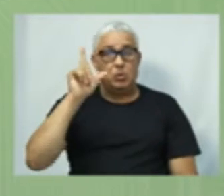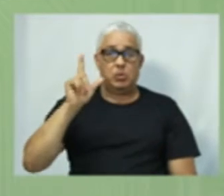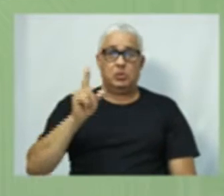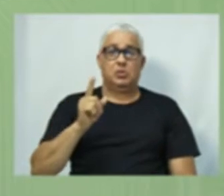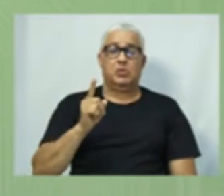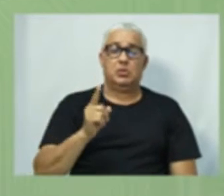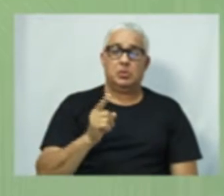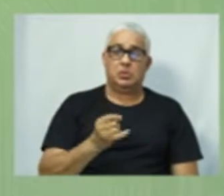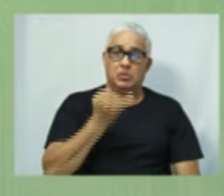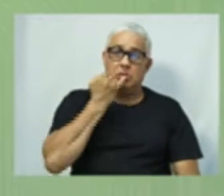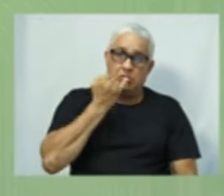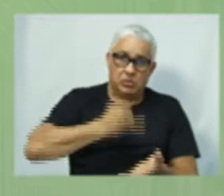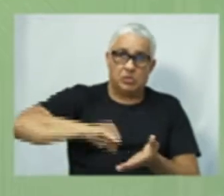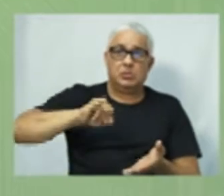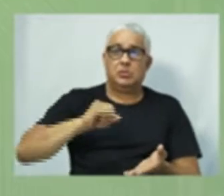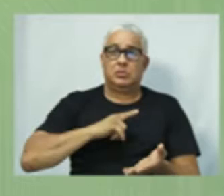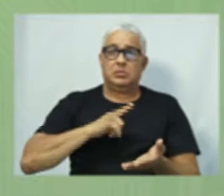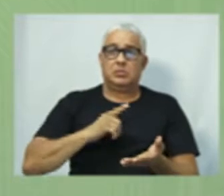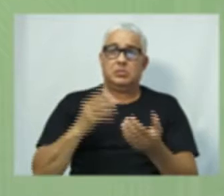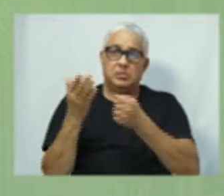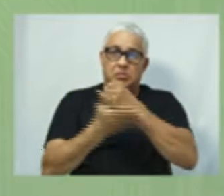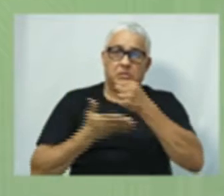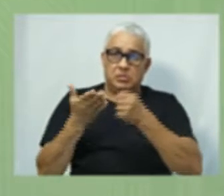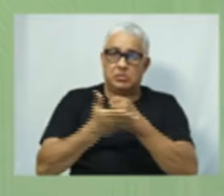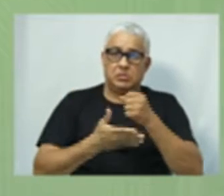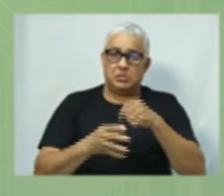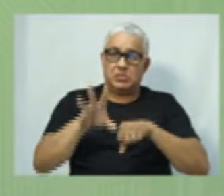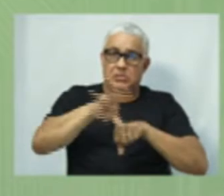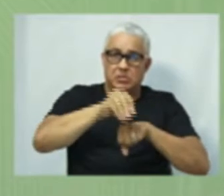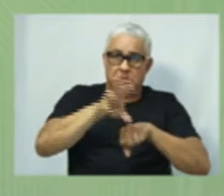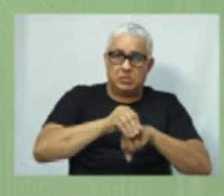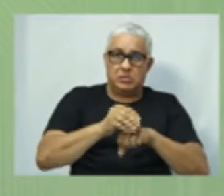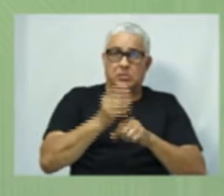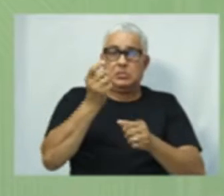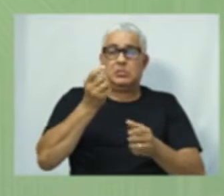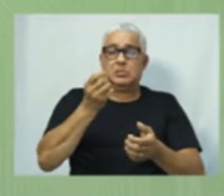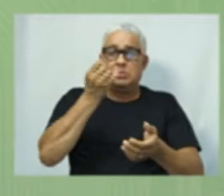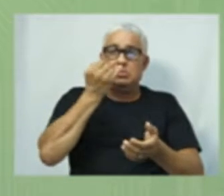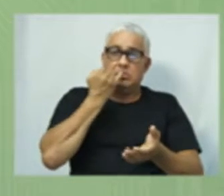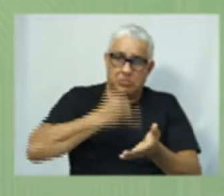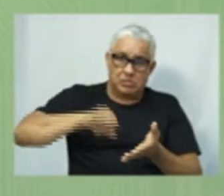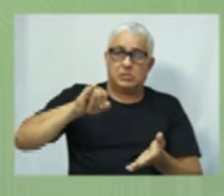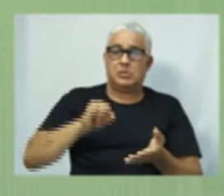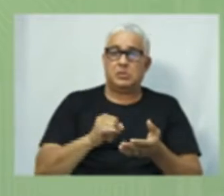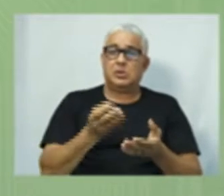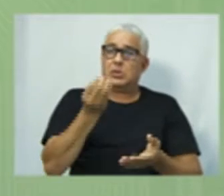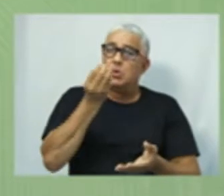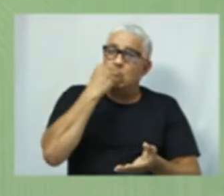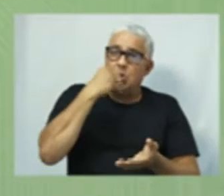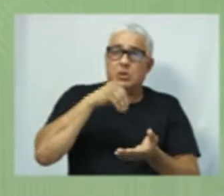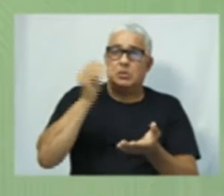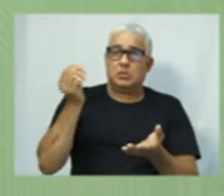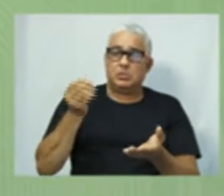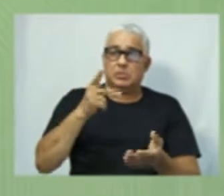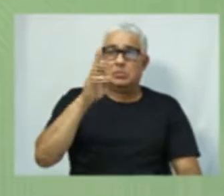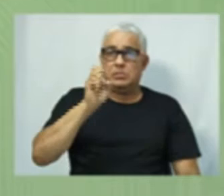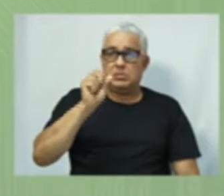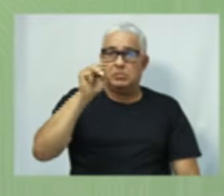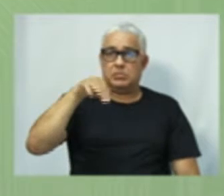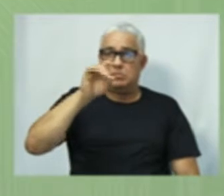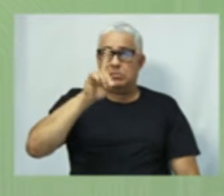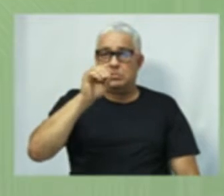são os principais para termos base para formar um conhecimento sobre os impostos do lucro presumido. E que impostos são esses? Aqui,